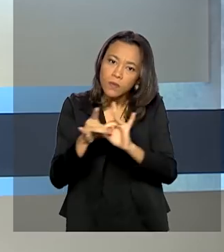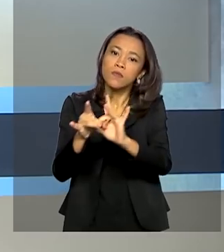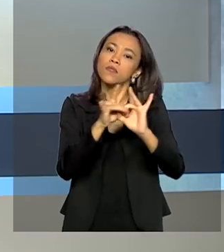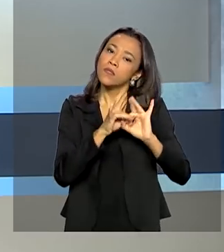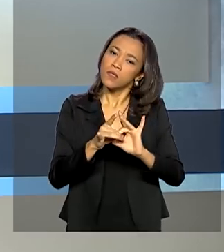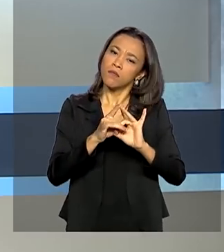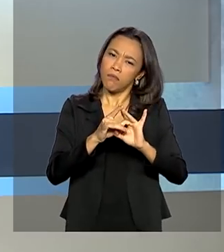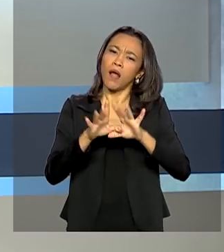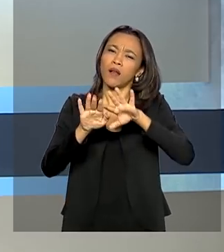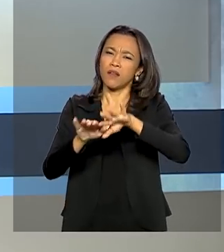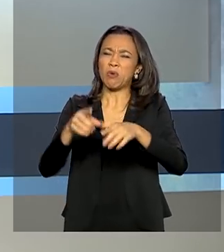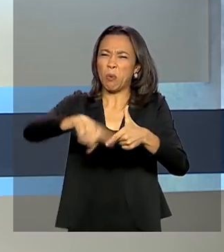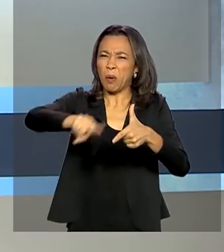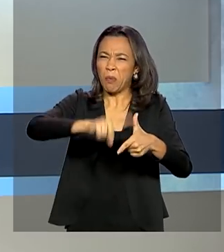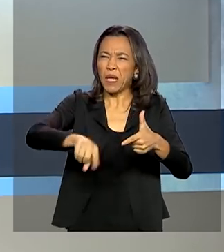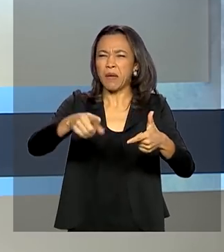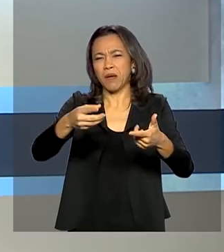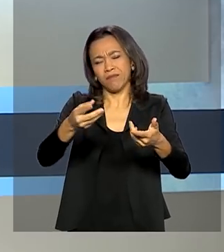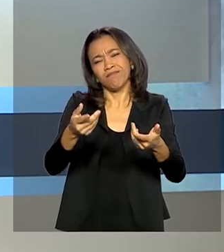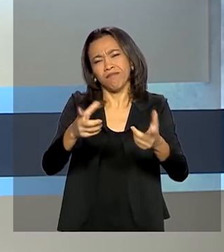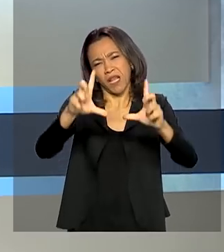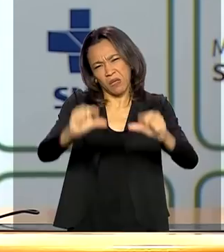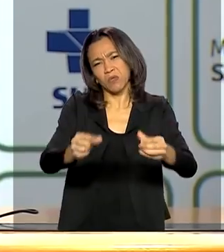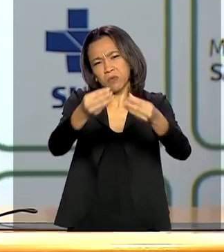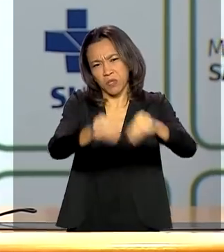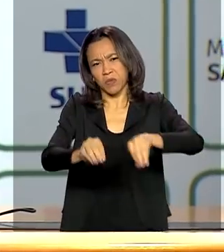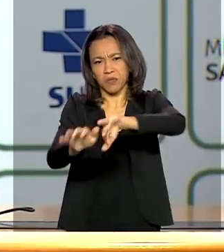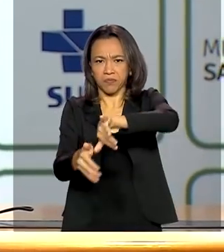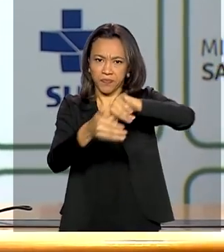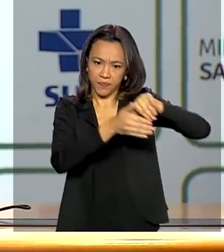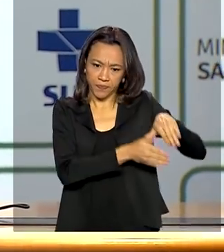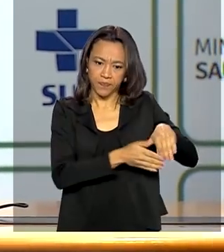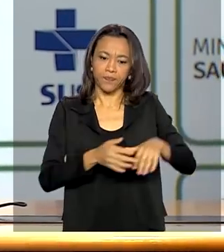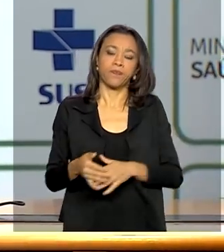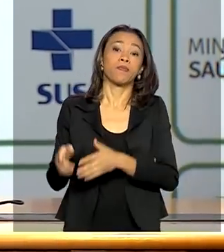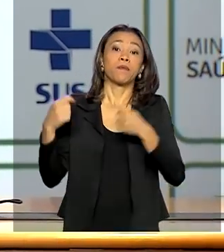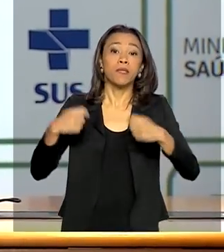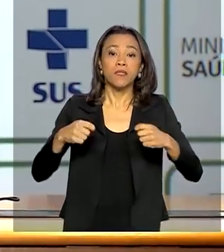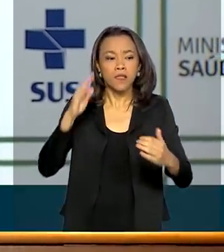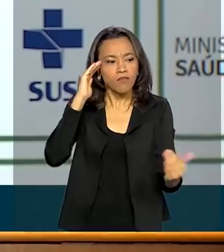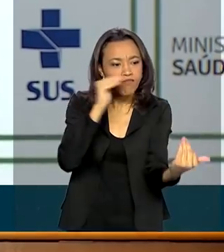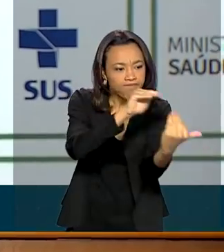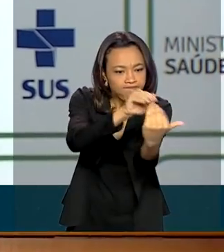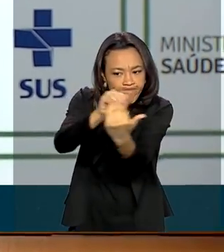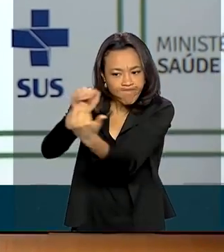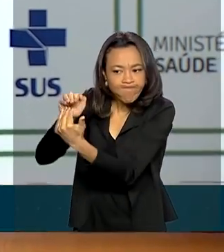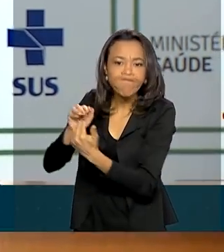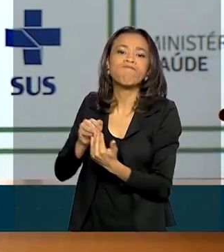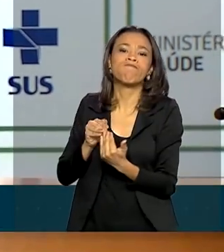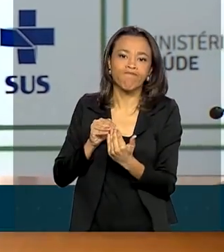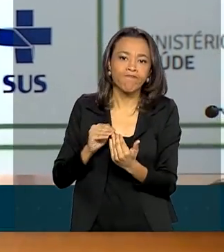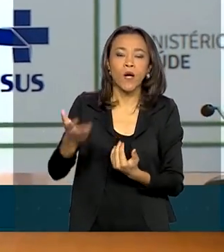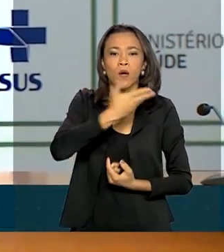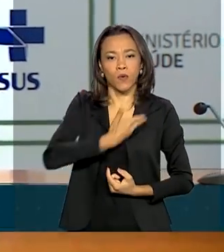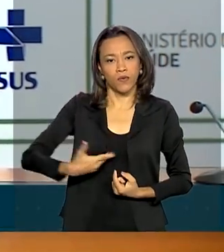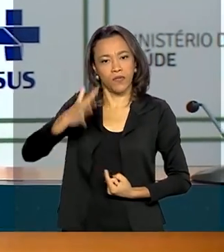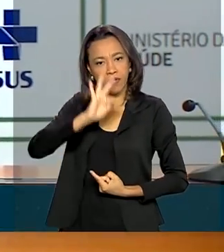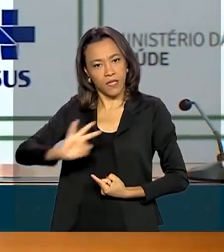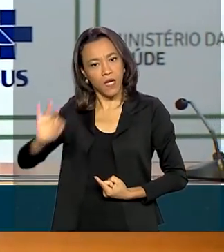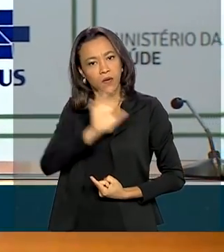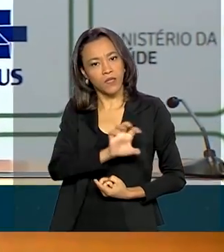pela crise com o menor impacto possível. Construir um consenso, todos juntos, governo federal,